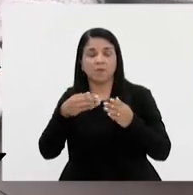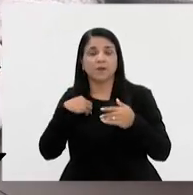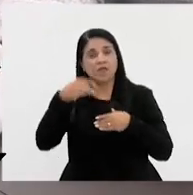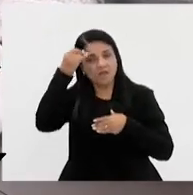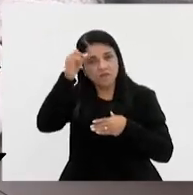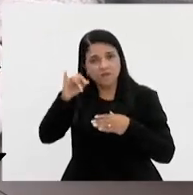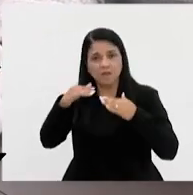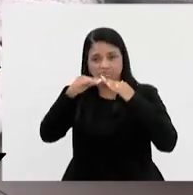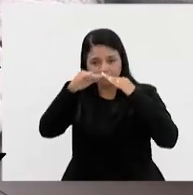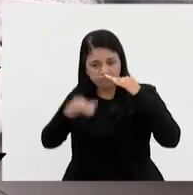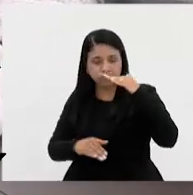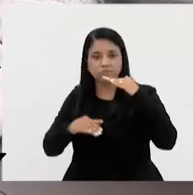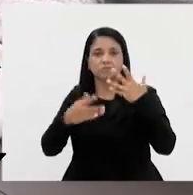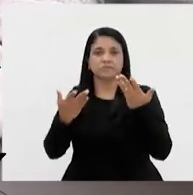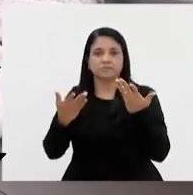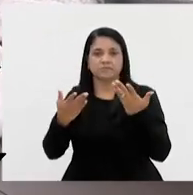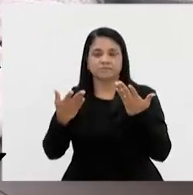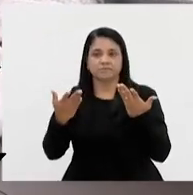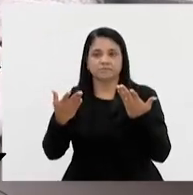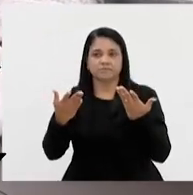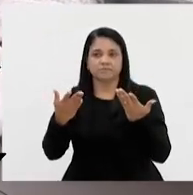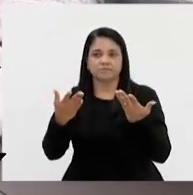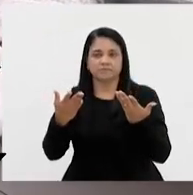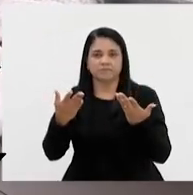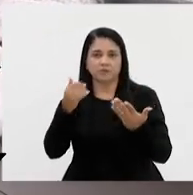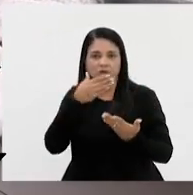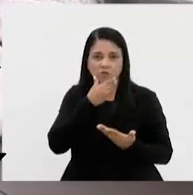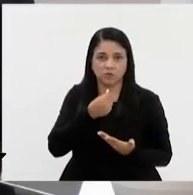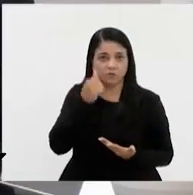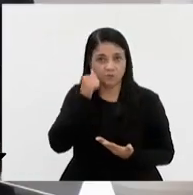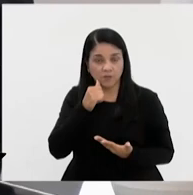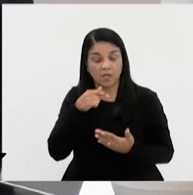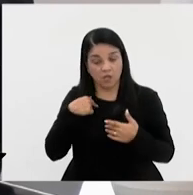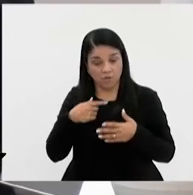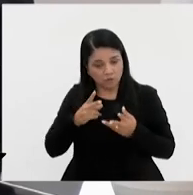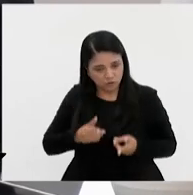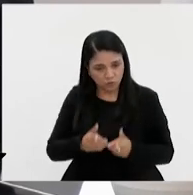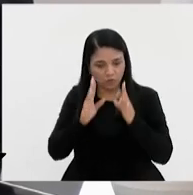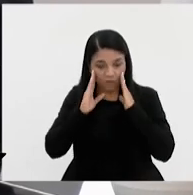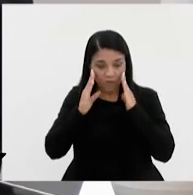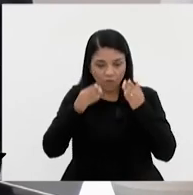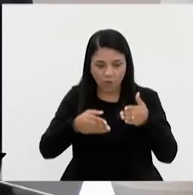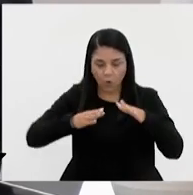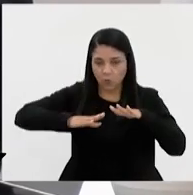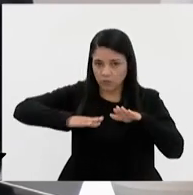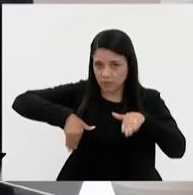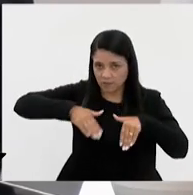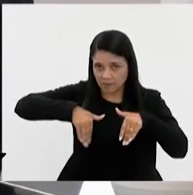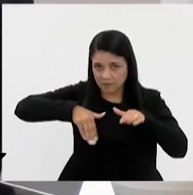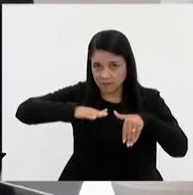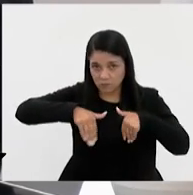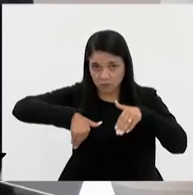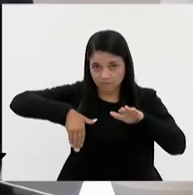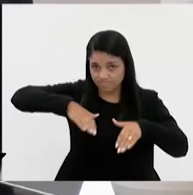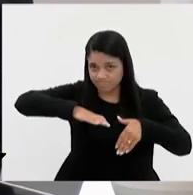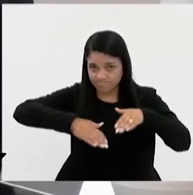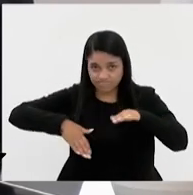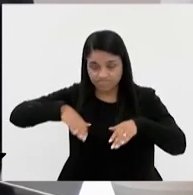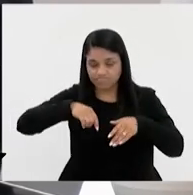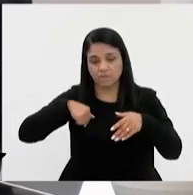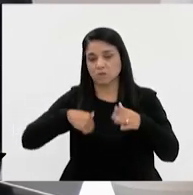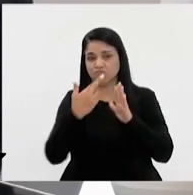desigualdade gritante. A grande questão aí, eu vou me ater de novo à natação. A natação não estabeleceu critérios aqui no